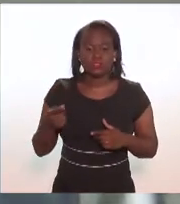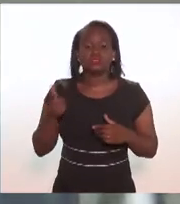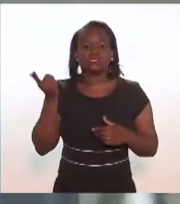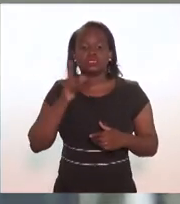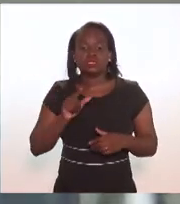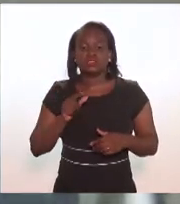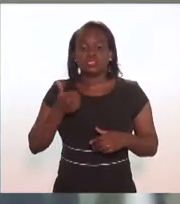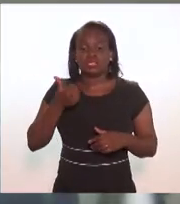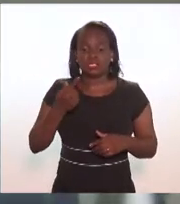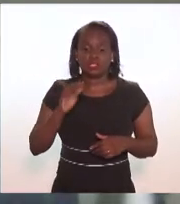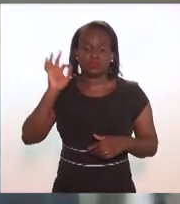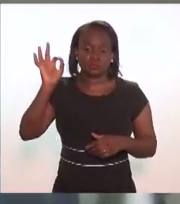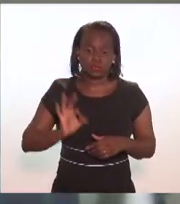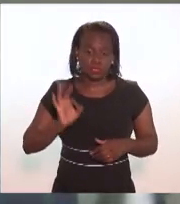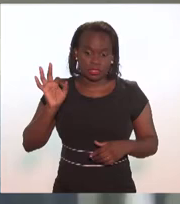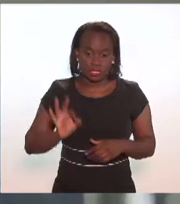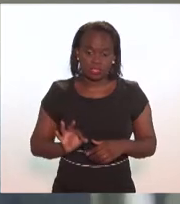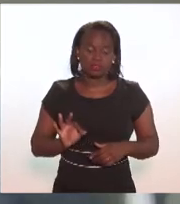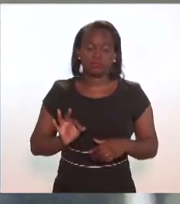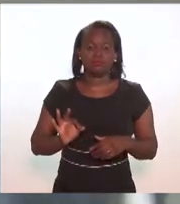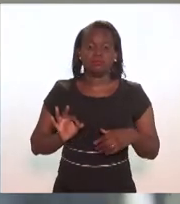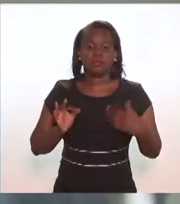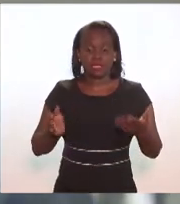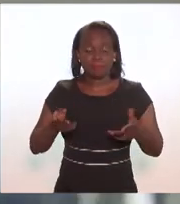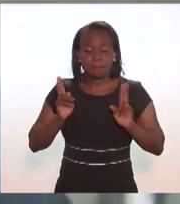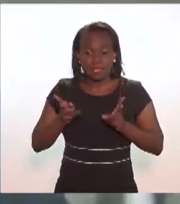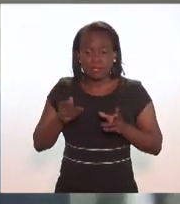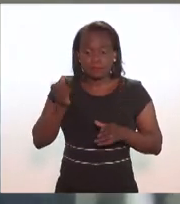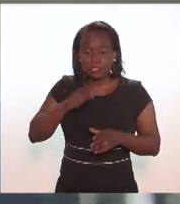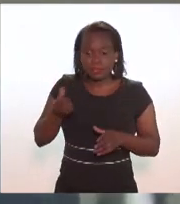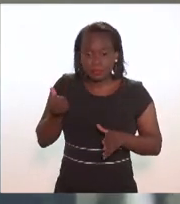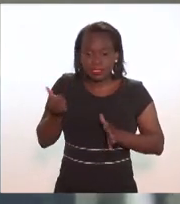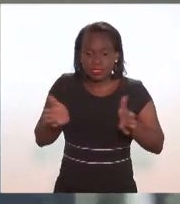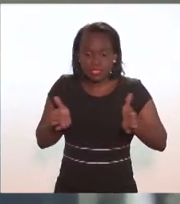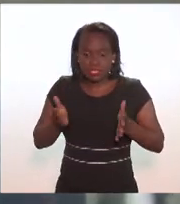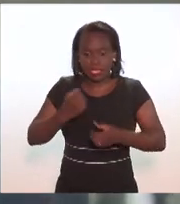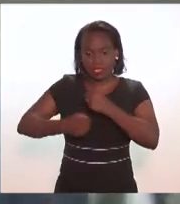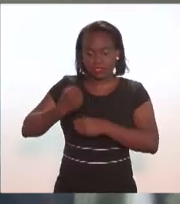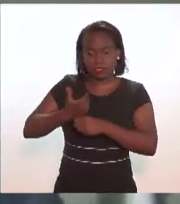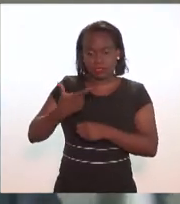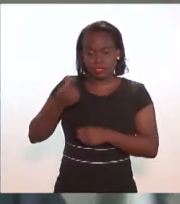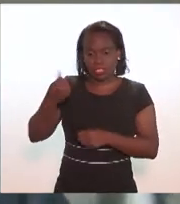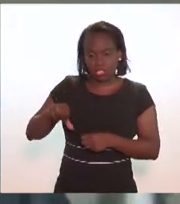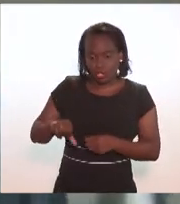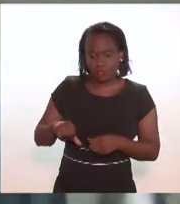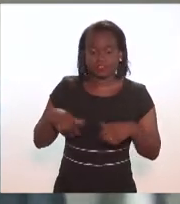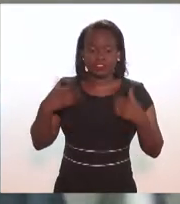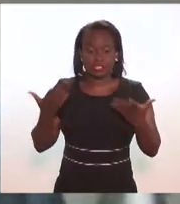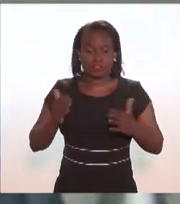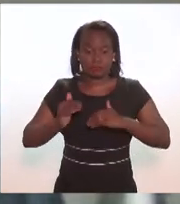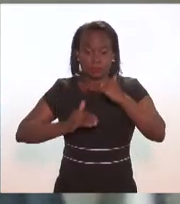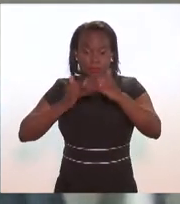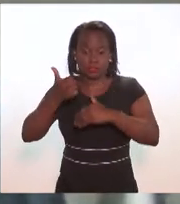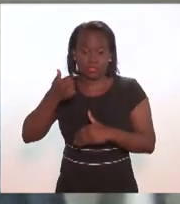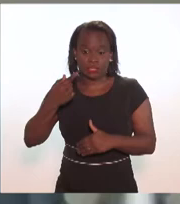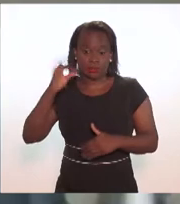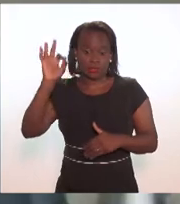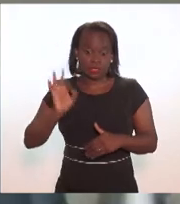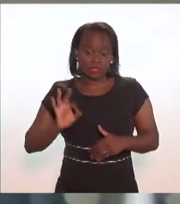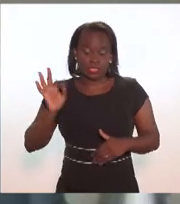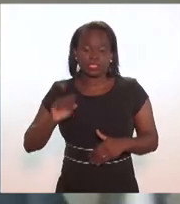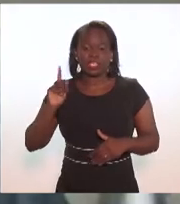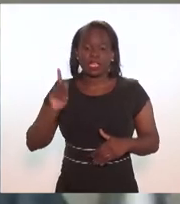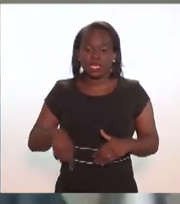de 17% frente ao mesmo semestre de 2019. Ou seja, esse crescimento de 17% é